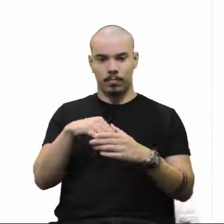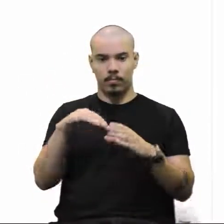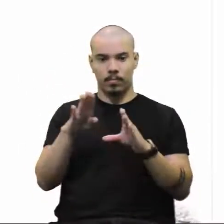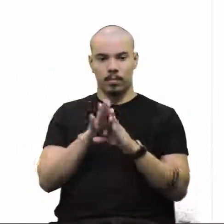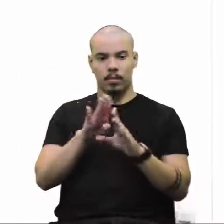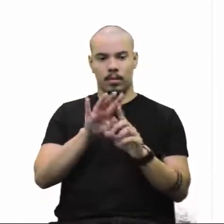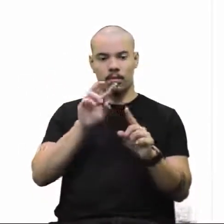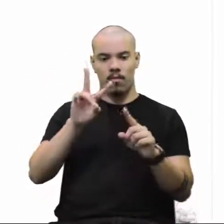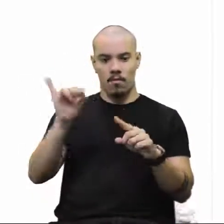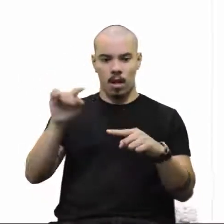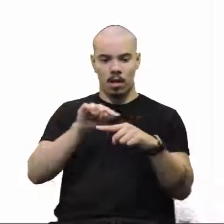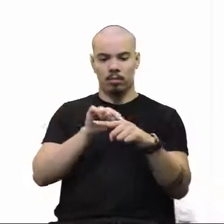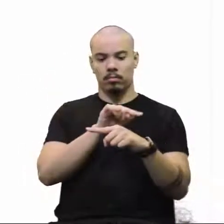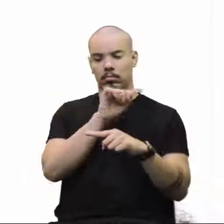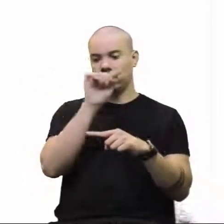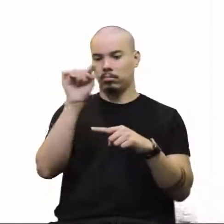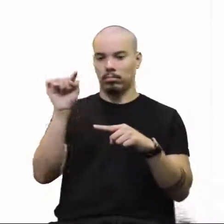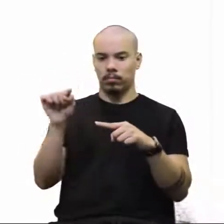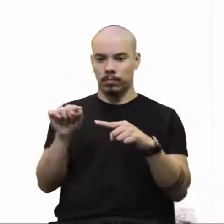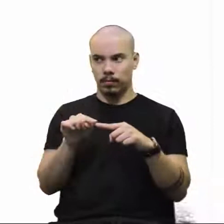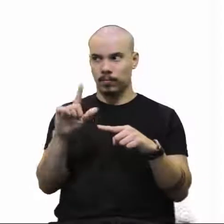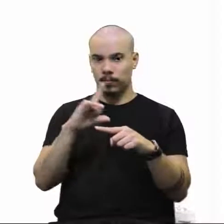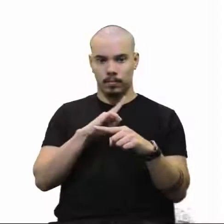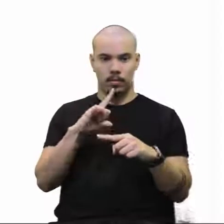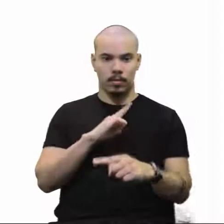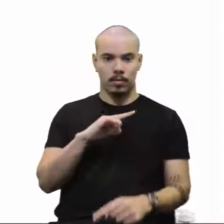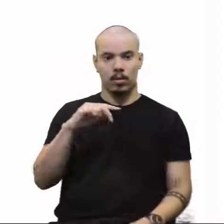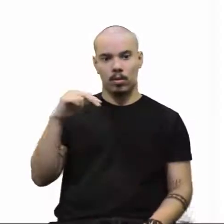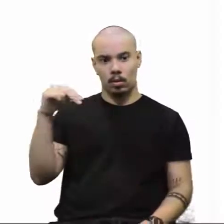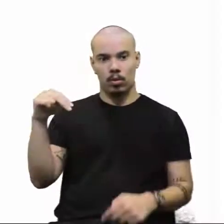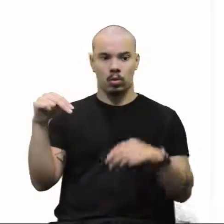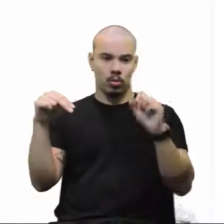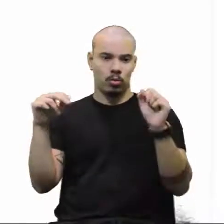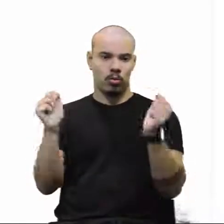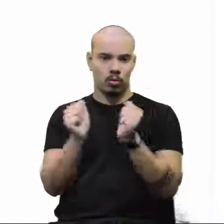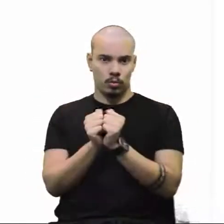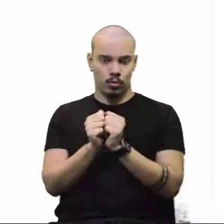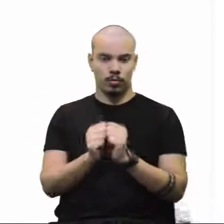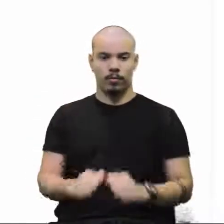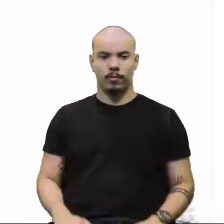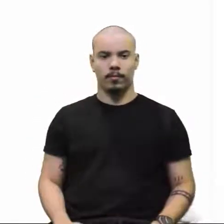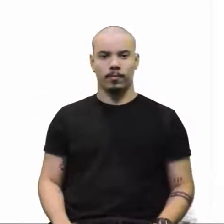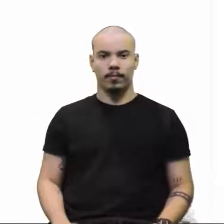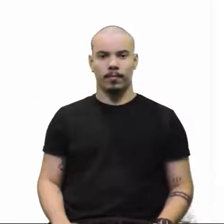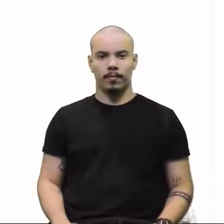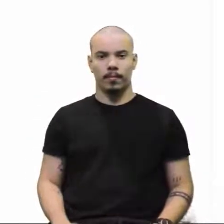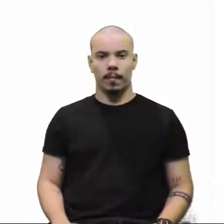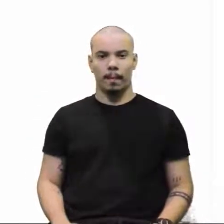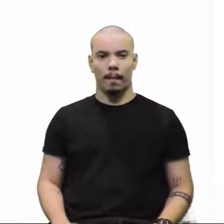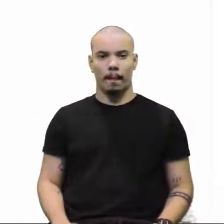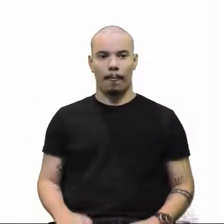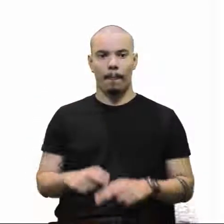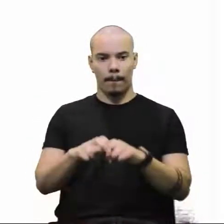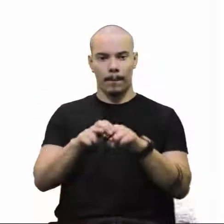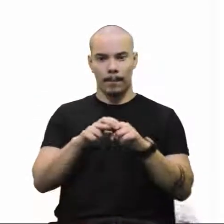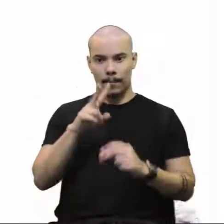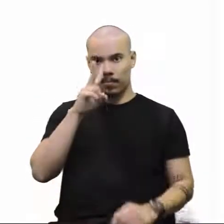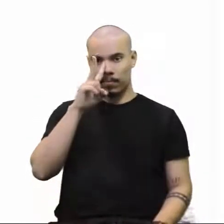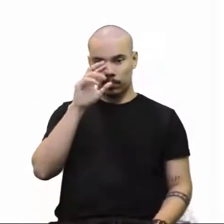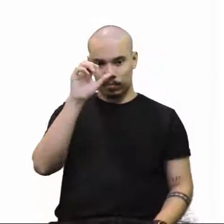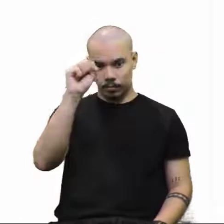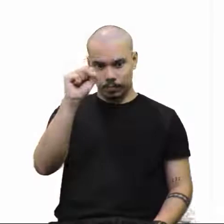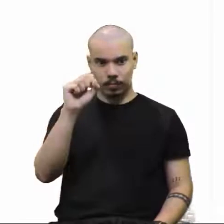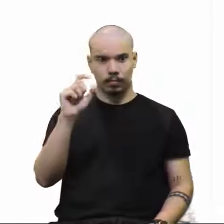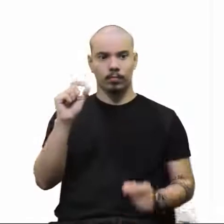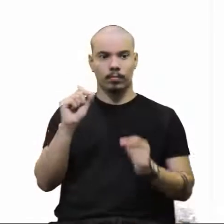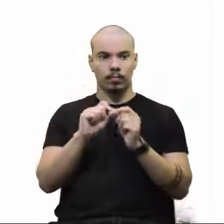né? Que aí eu tenho o quê? Norte-sul, né? As linhas de campo, Isso. Então, aí a força magnética está empurrando... Que a regra da